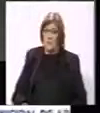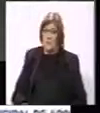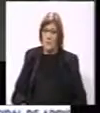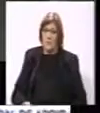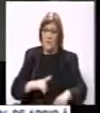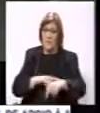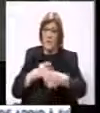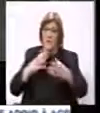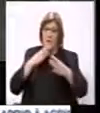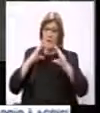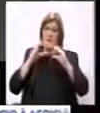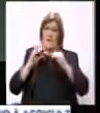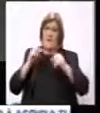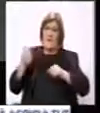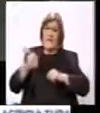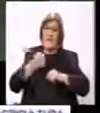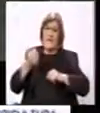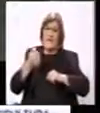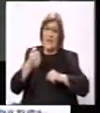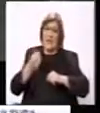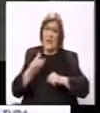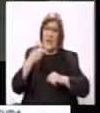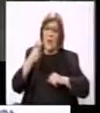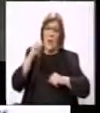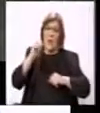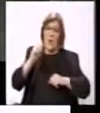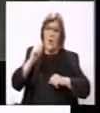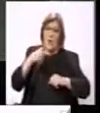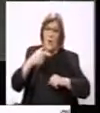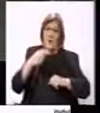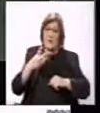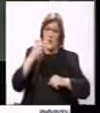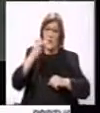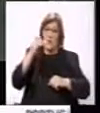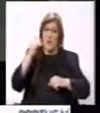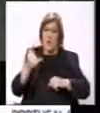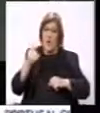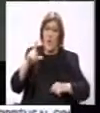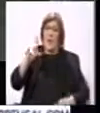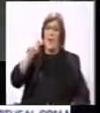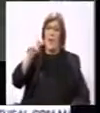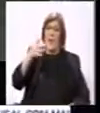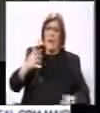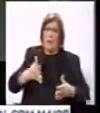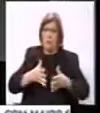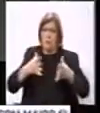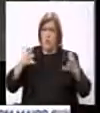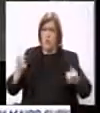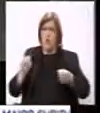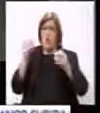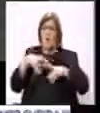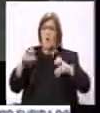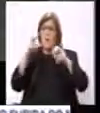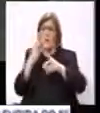é hora de falarmos da quinta edição do swu é lá que tem muitas novidades e que está entretido e consolidados